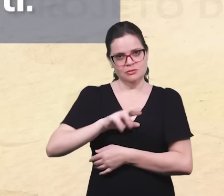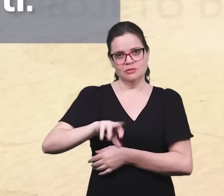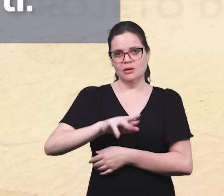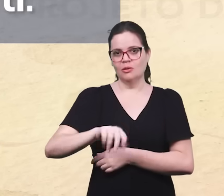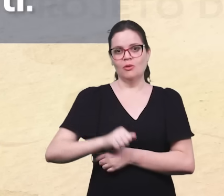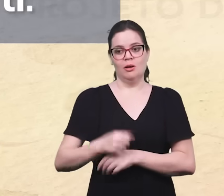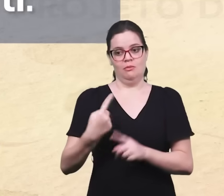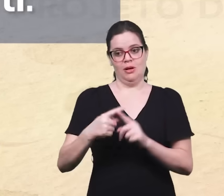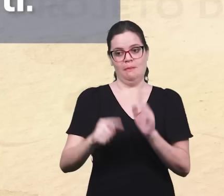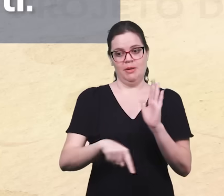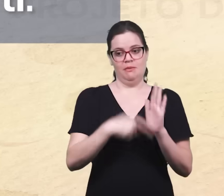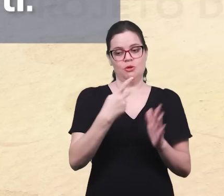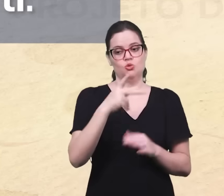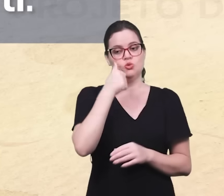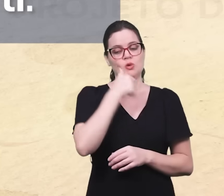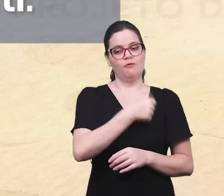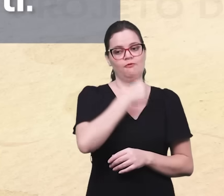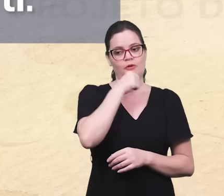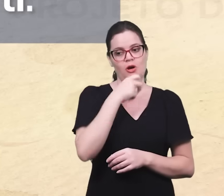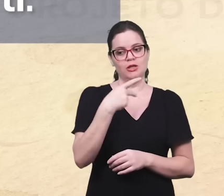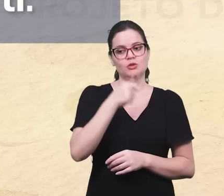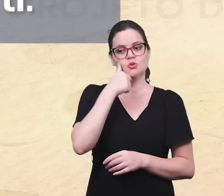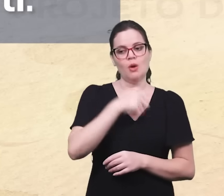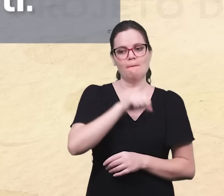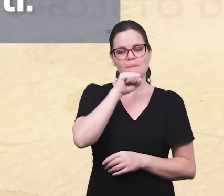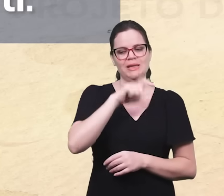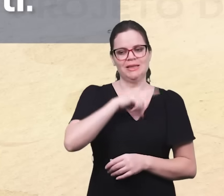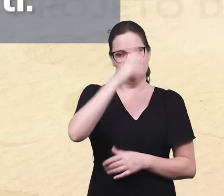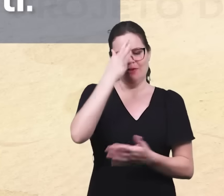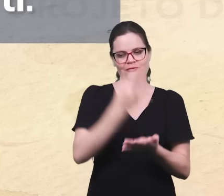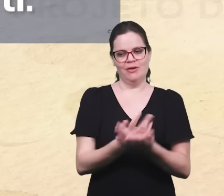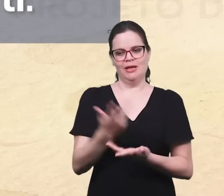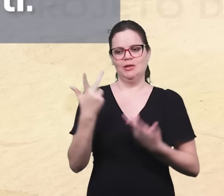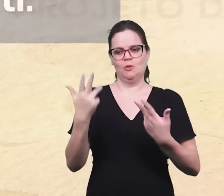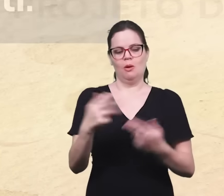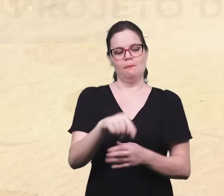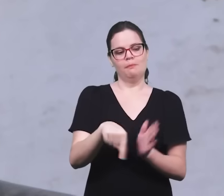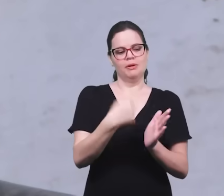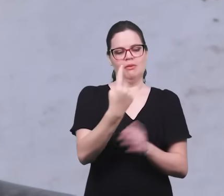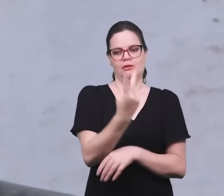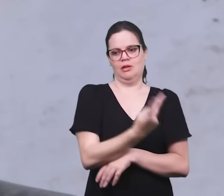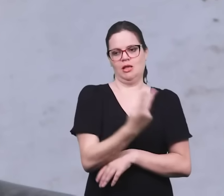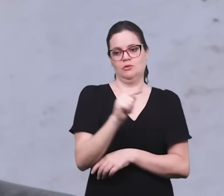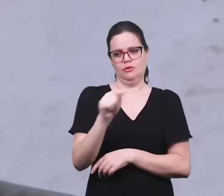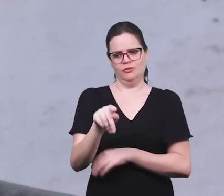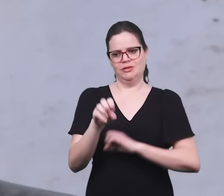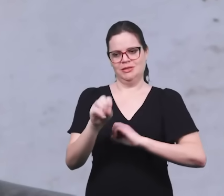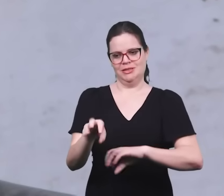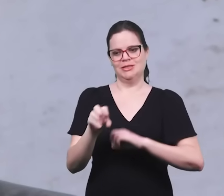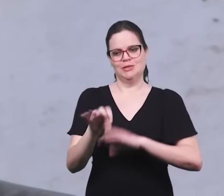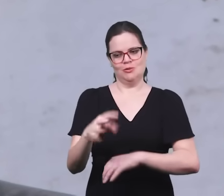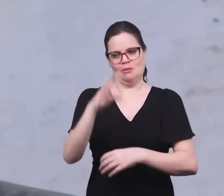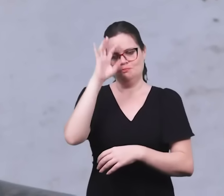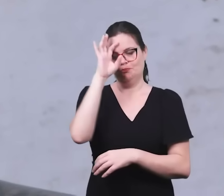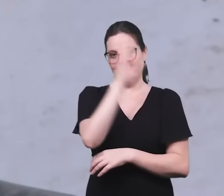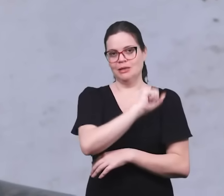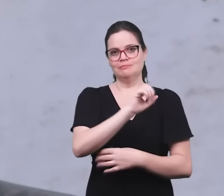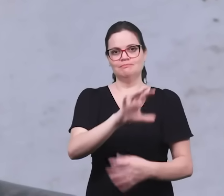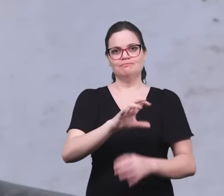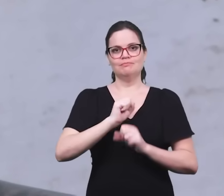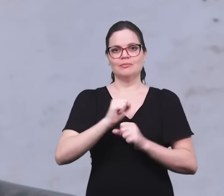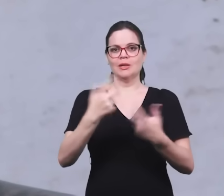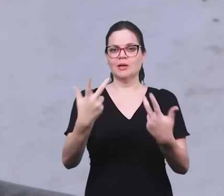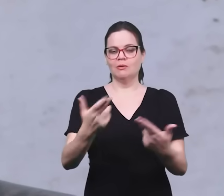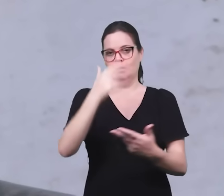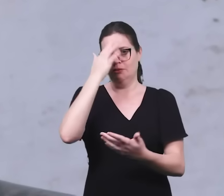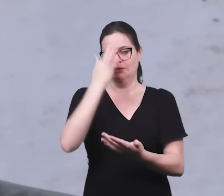primeiro na sua avó e na sua mãe. Ou seja, ele recebeu, né, toda a instrução,